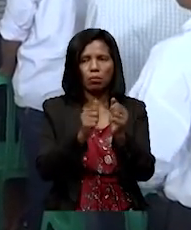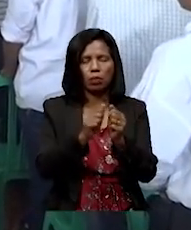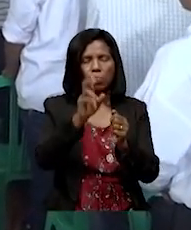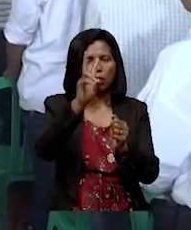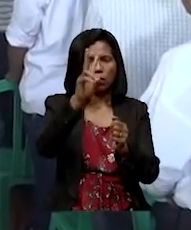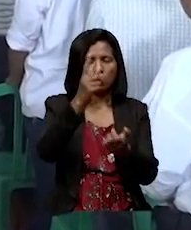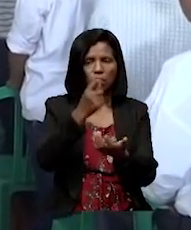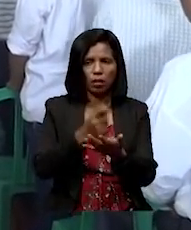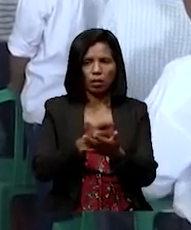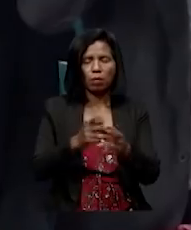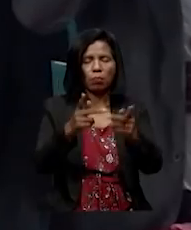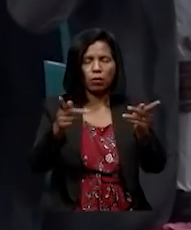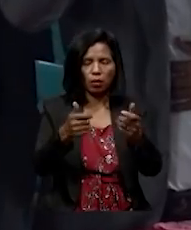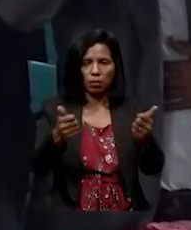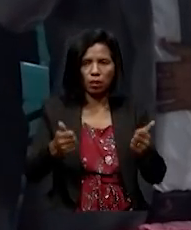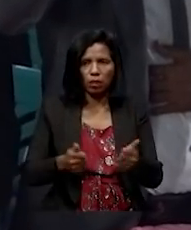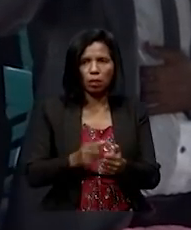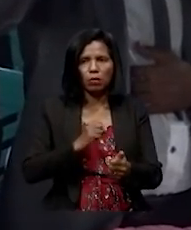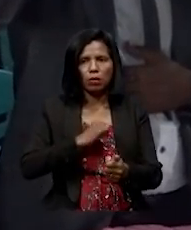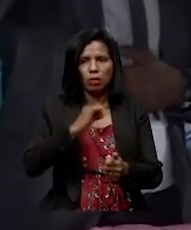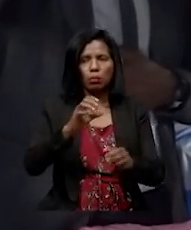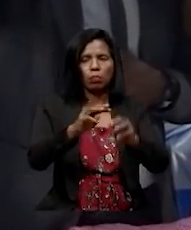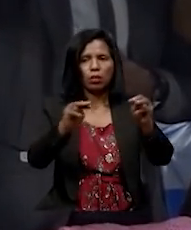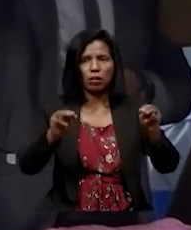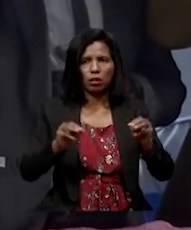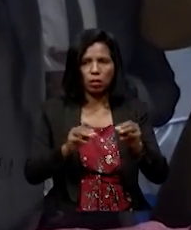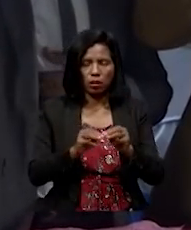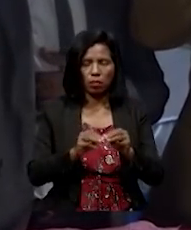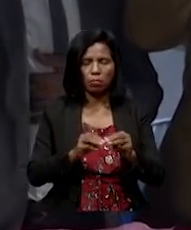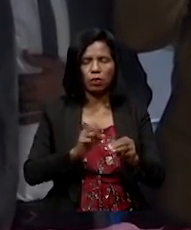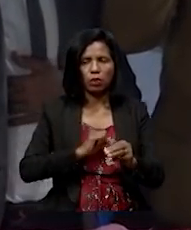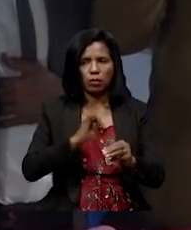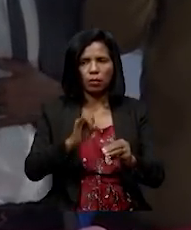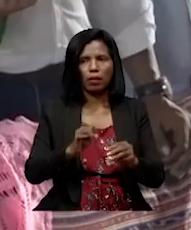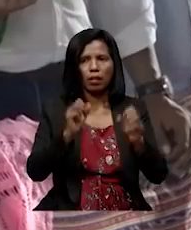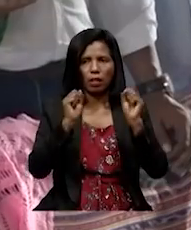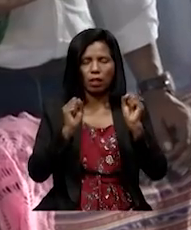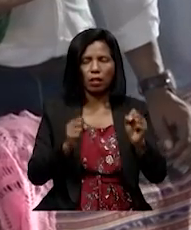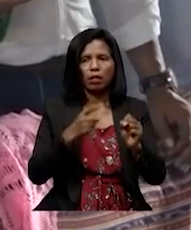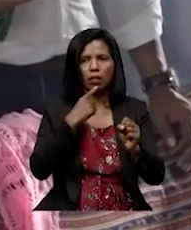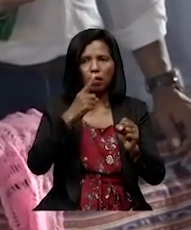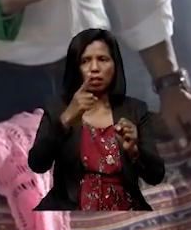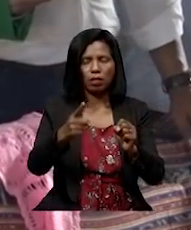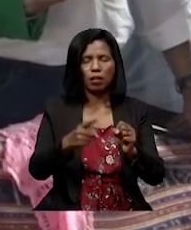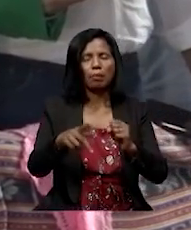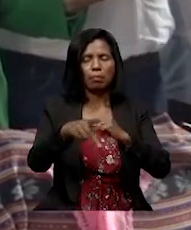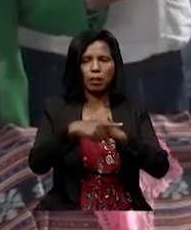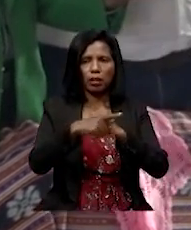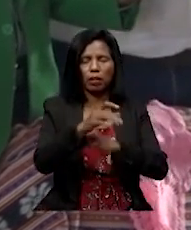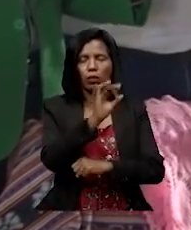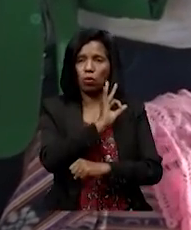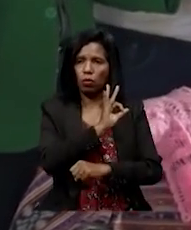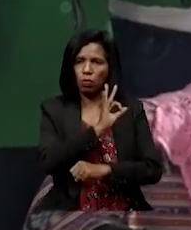e posto administrativo sua vila município Cova Lima. Militante Siracne atualmente no Rabela Doutrina Partido União e a